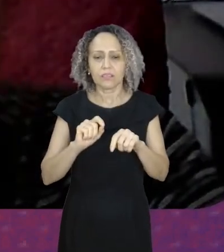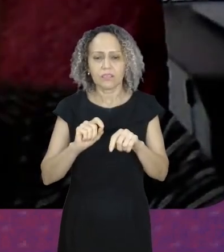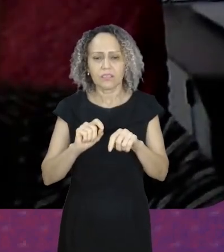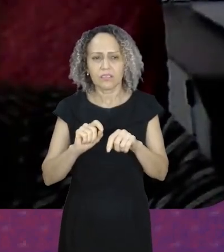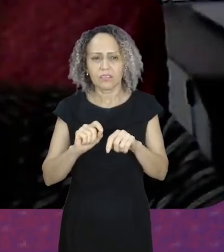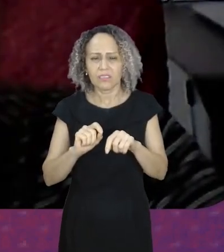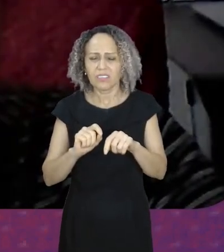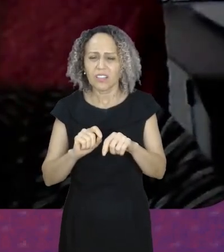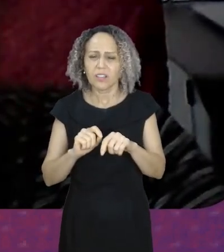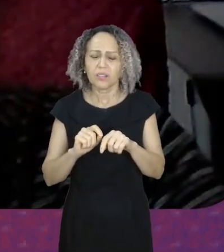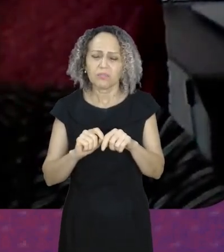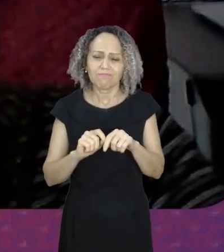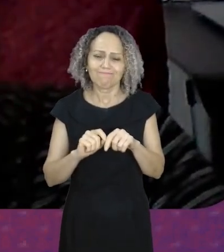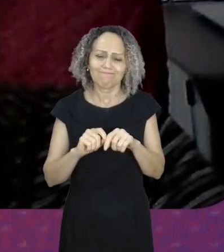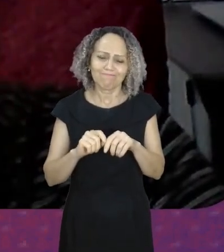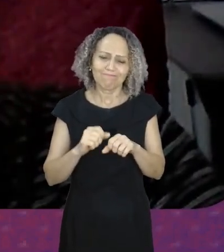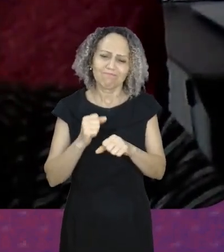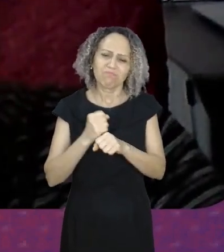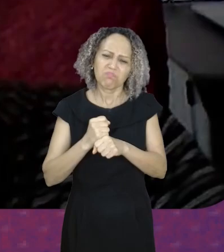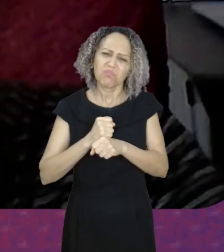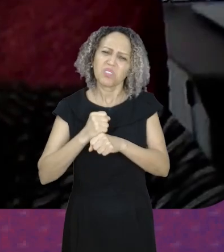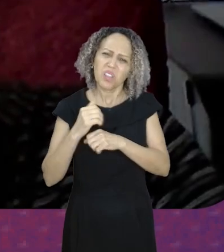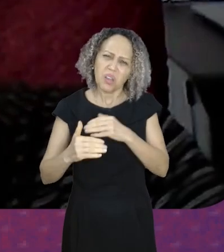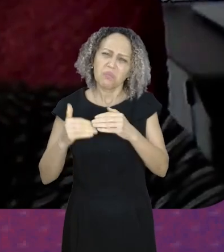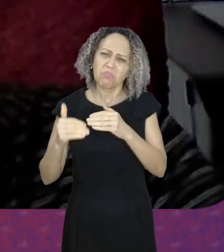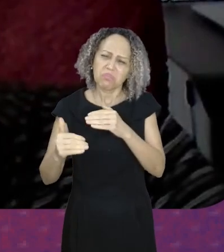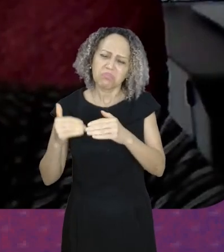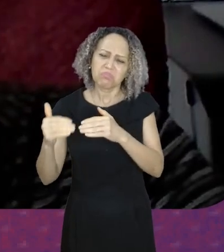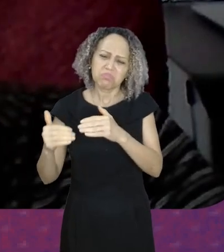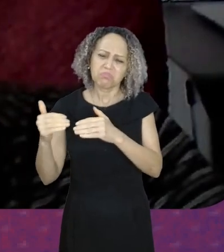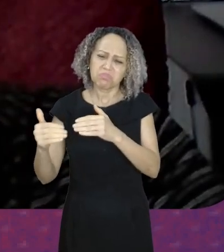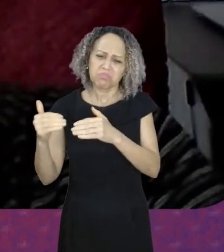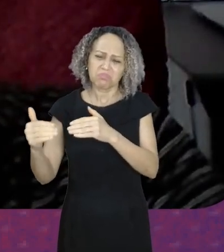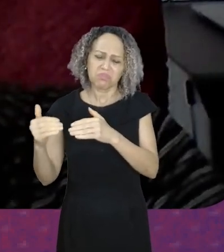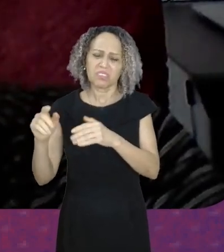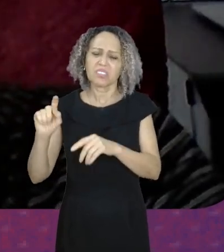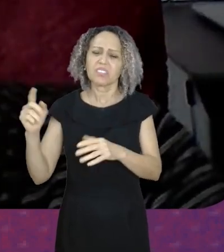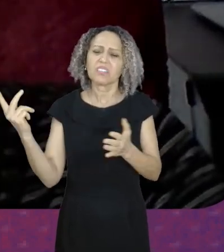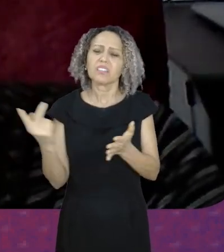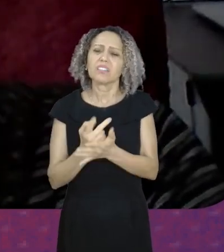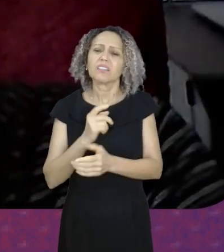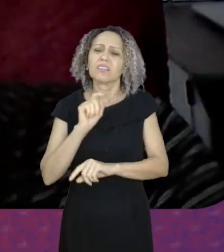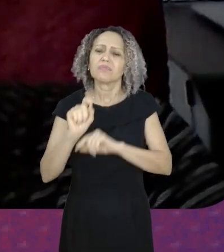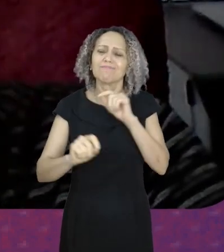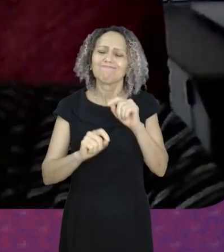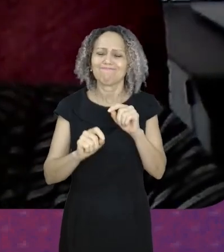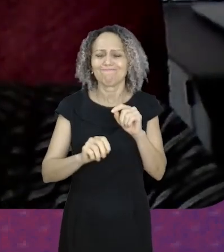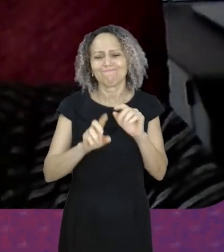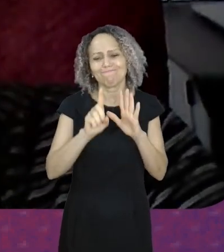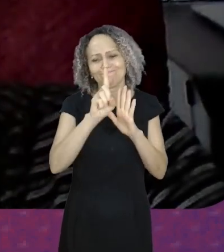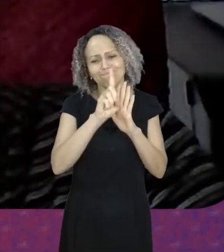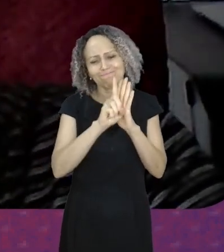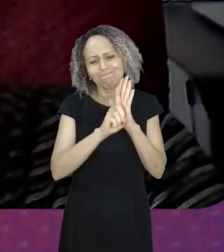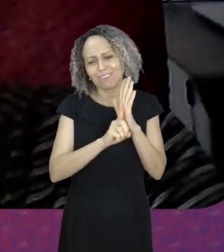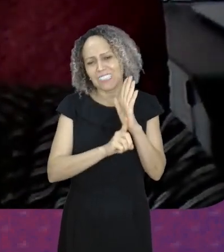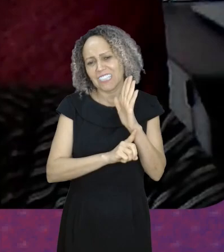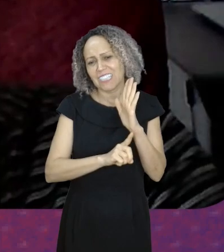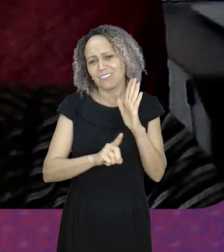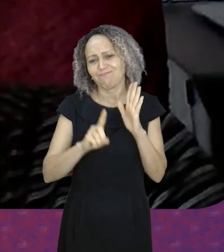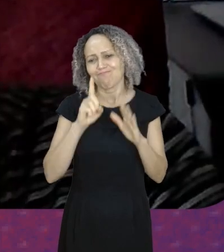muitas décadas depois, este direito ainda está por vir em sua